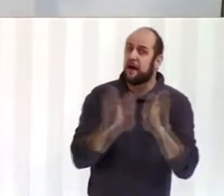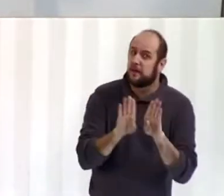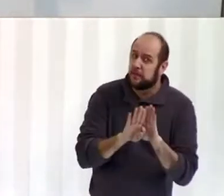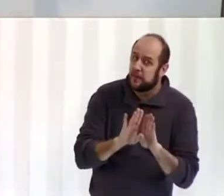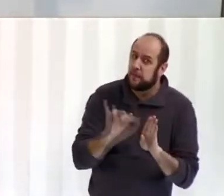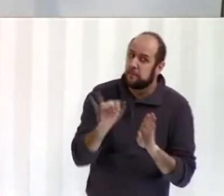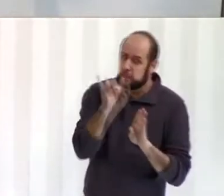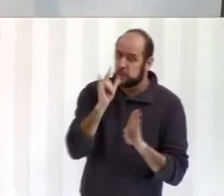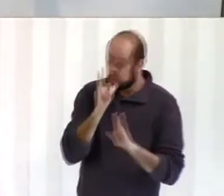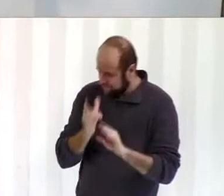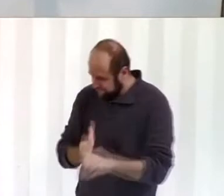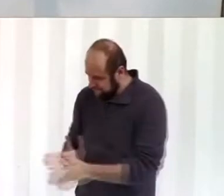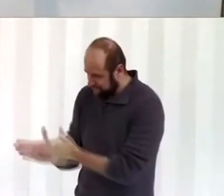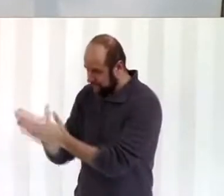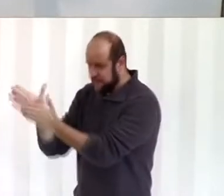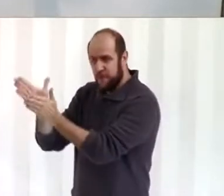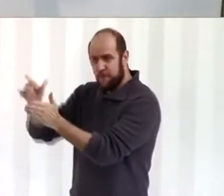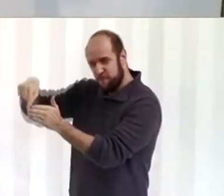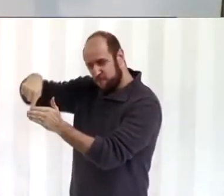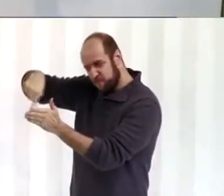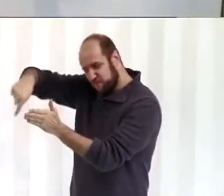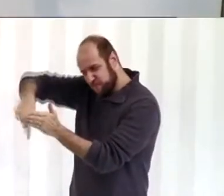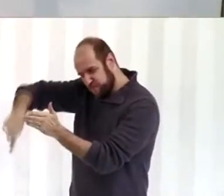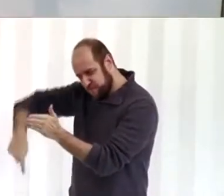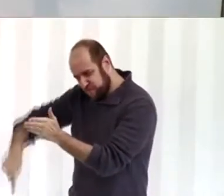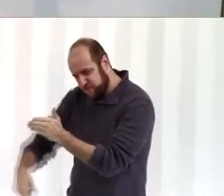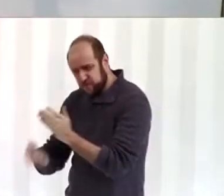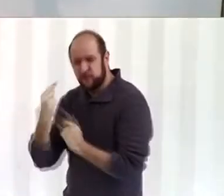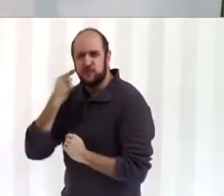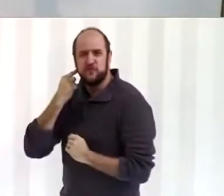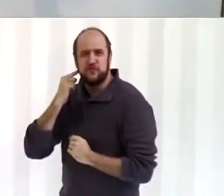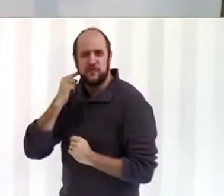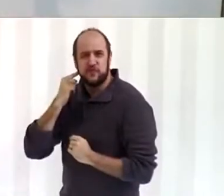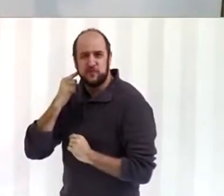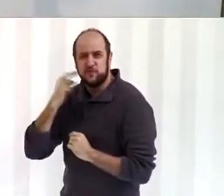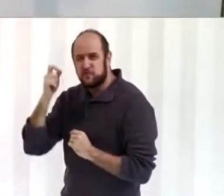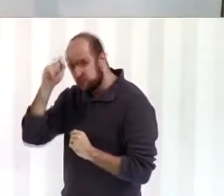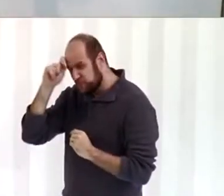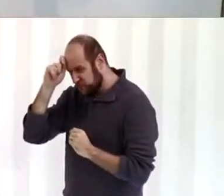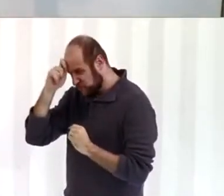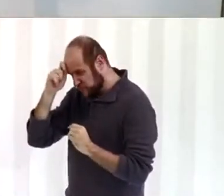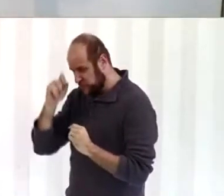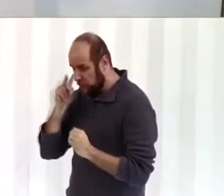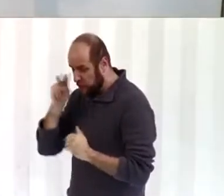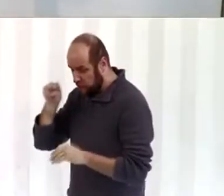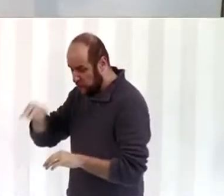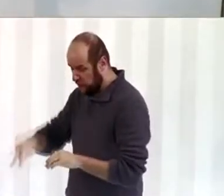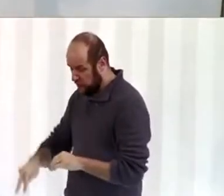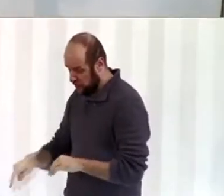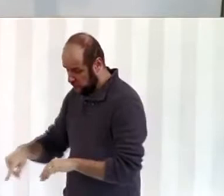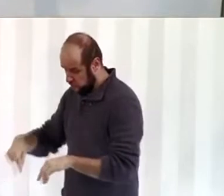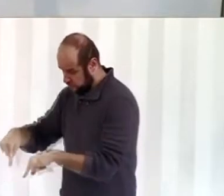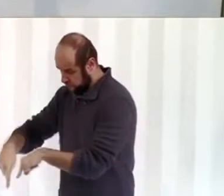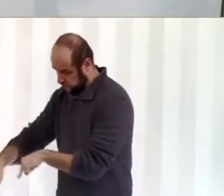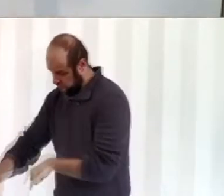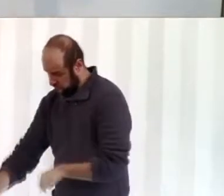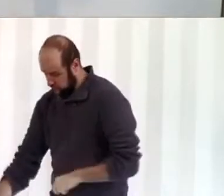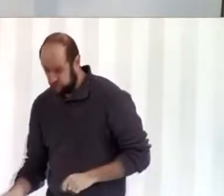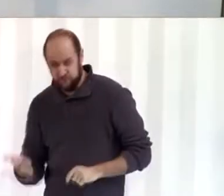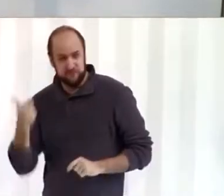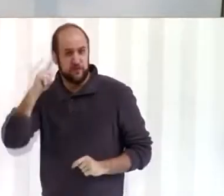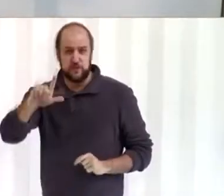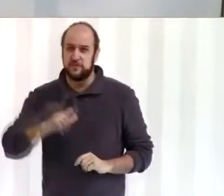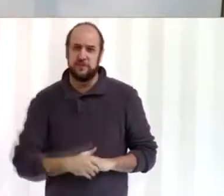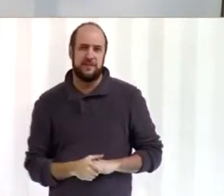era rasinho e a água era clara, a ponto de você ver no fundo, olha, ali está